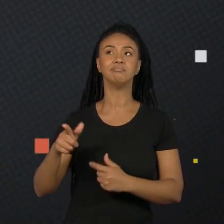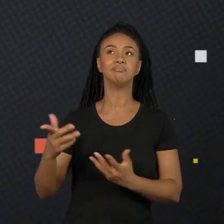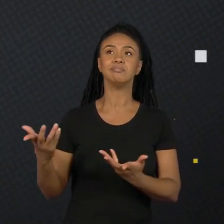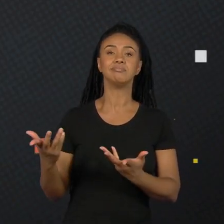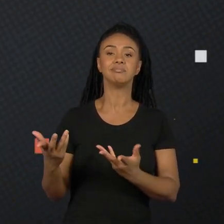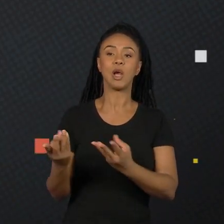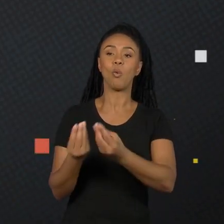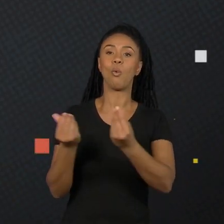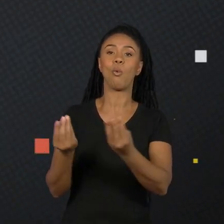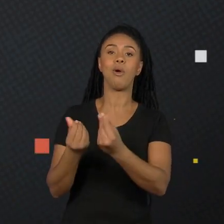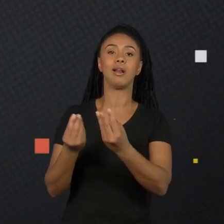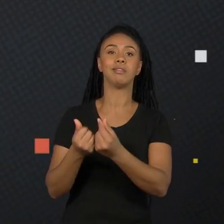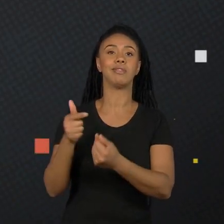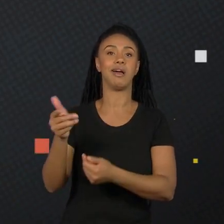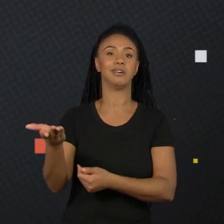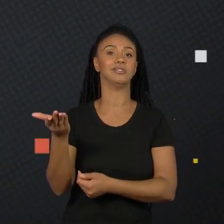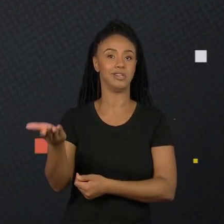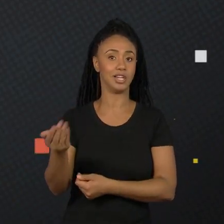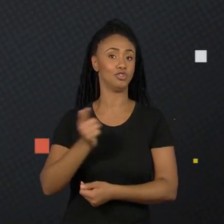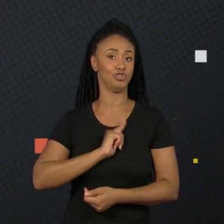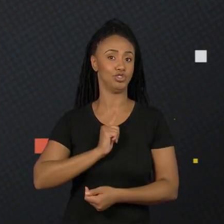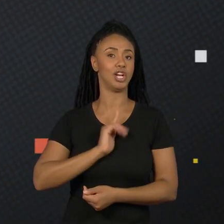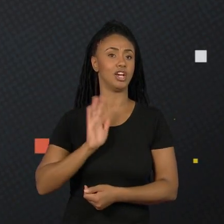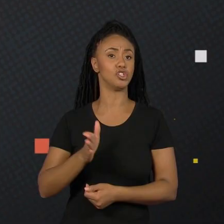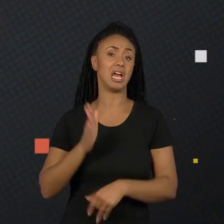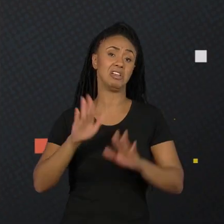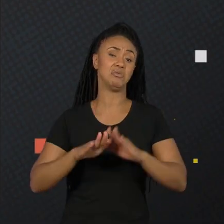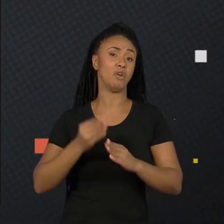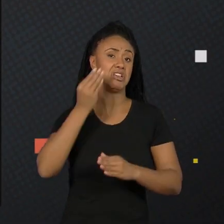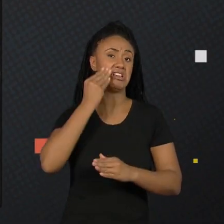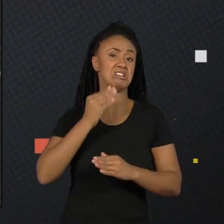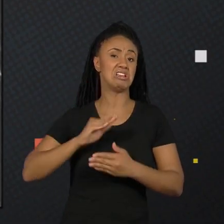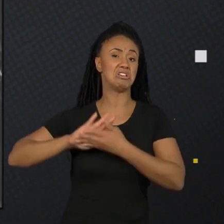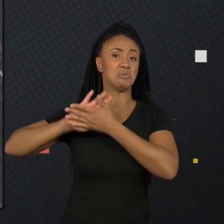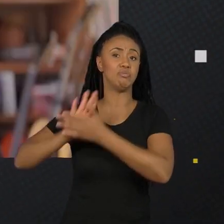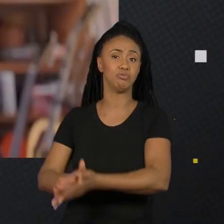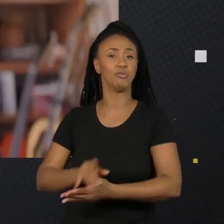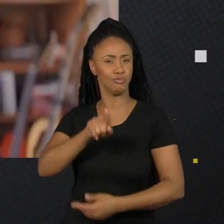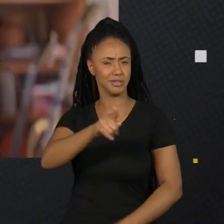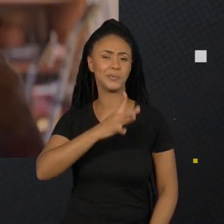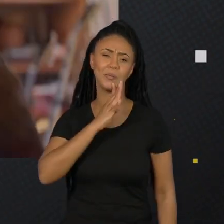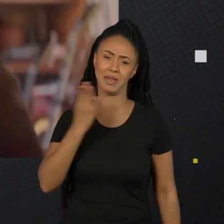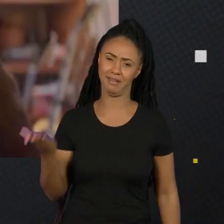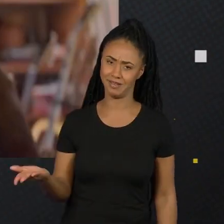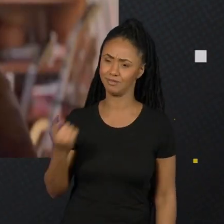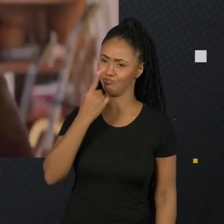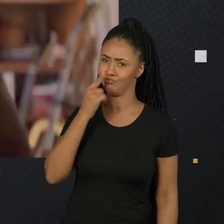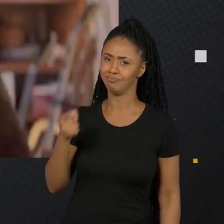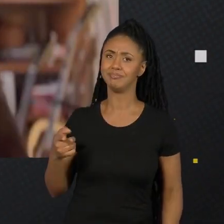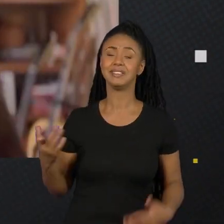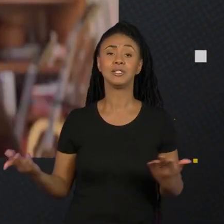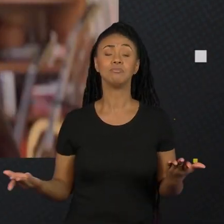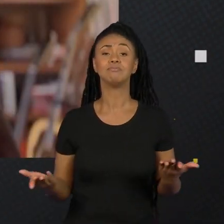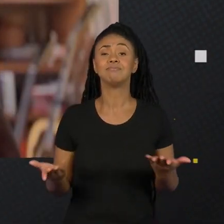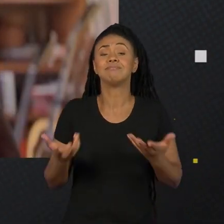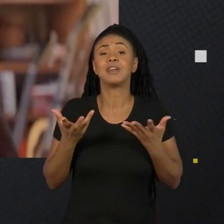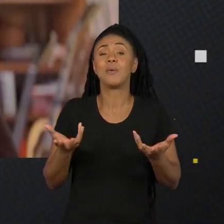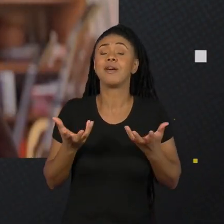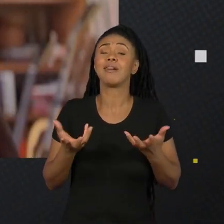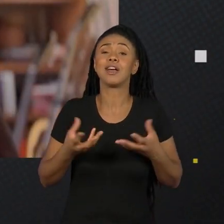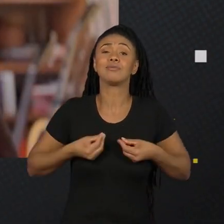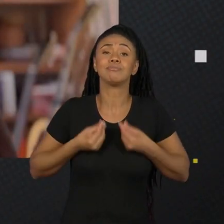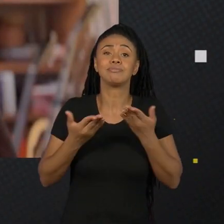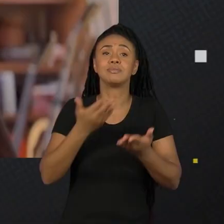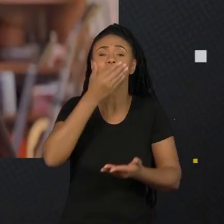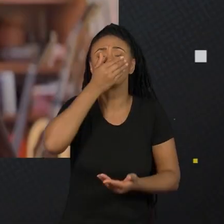da qualidade carismática que a Rita tinha e que você conheceu tão bem. Então, eu quero deixar aqui um